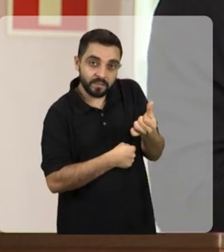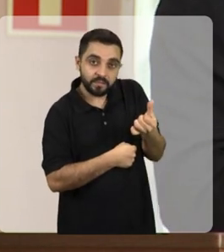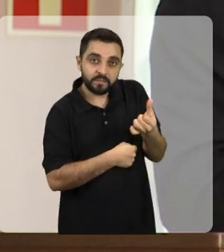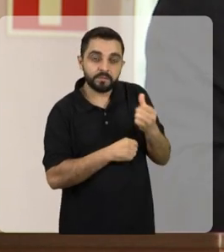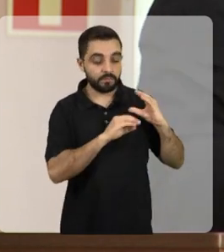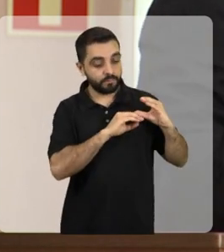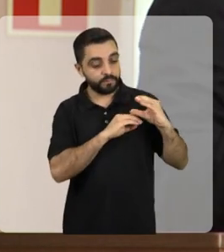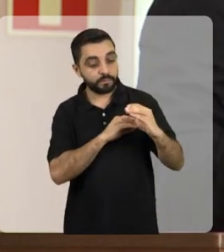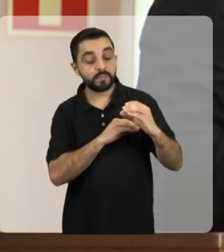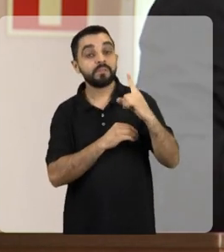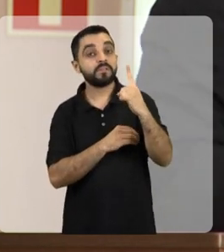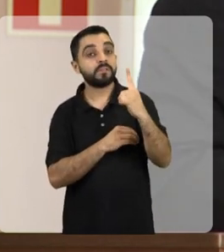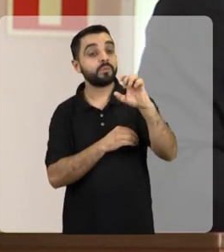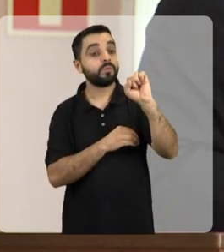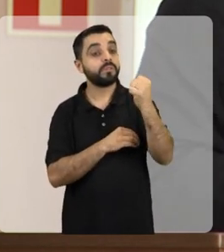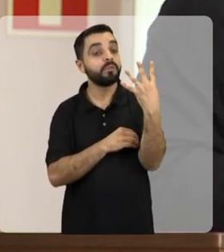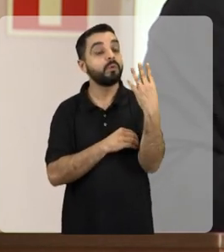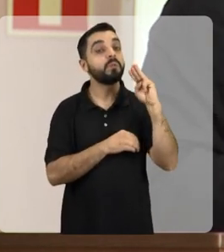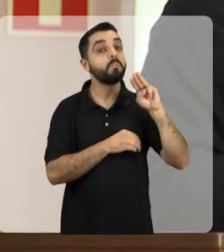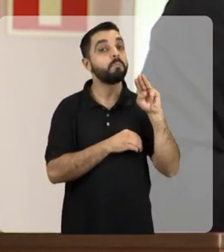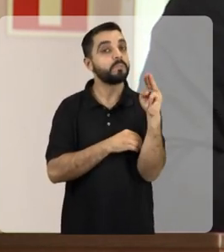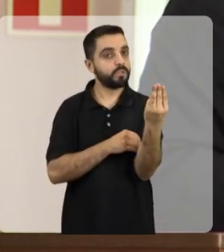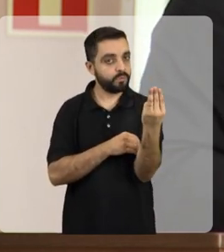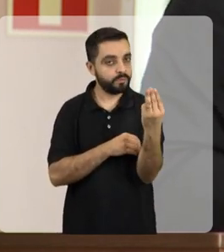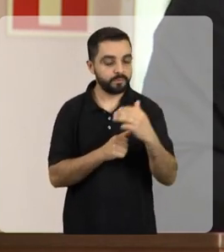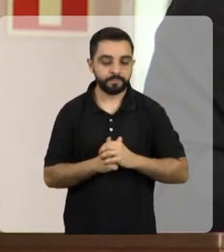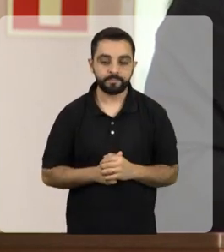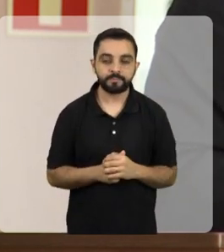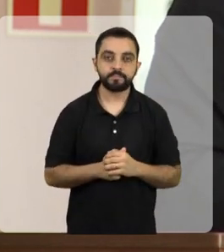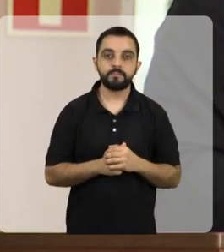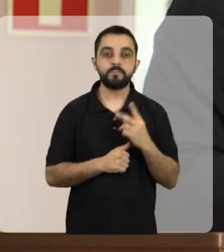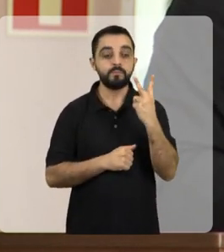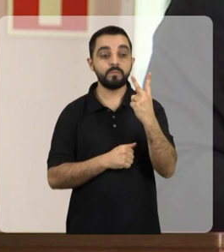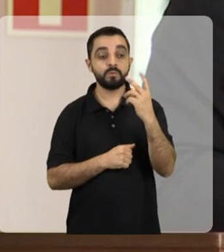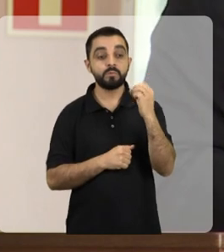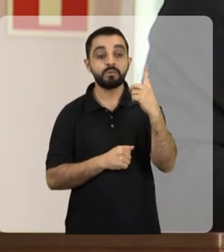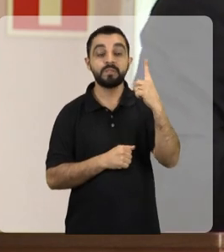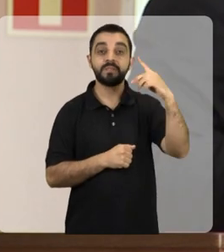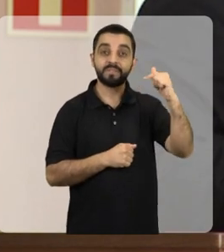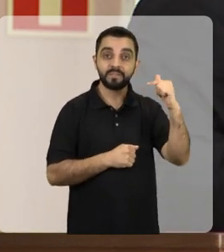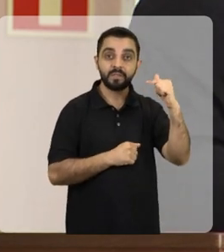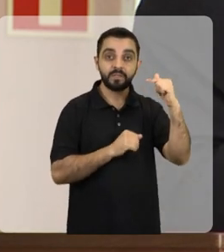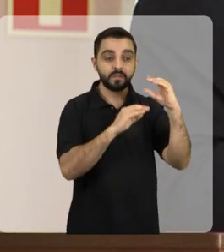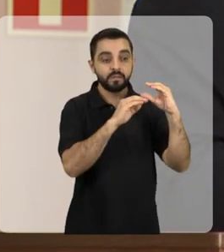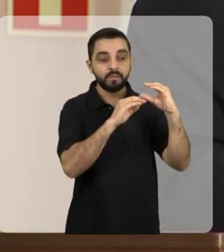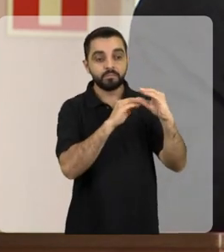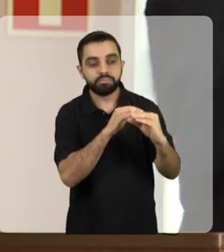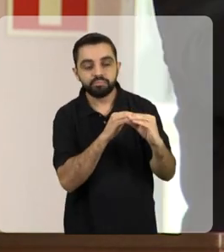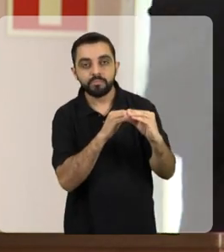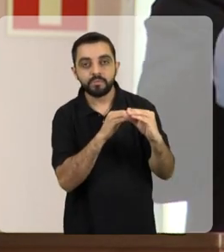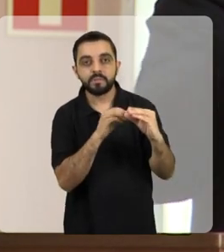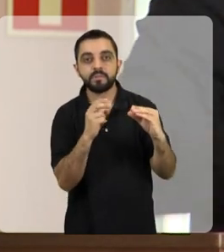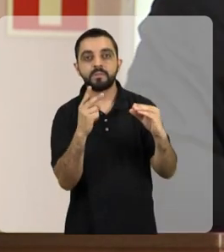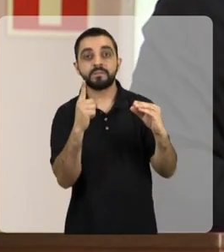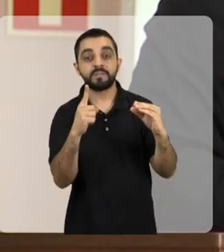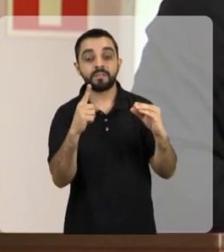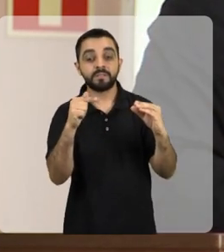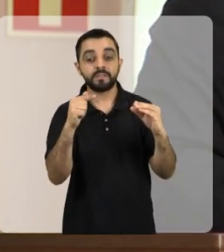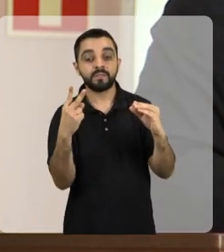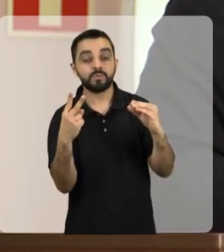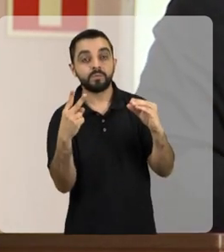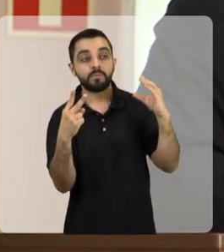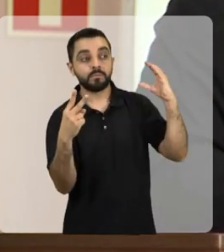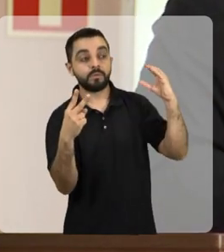de 184 milhões em termos de custeio. Em 2017, 172, uma